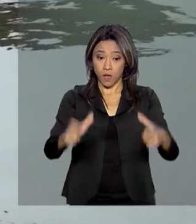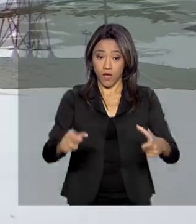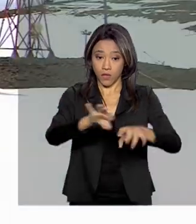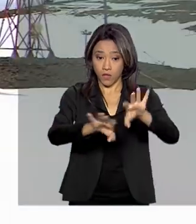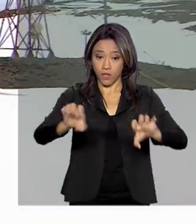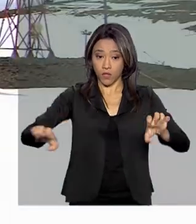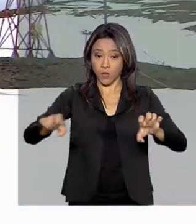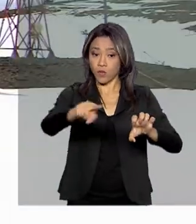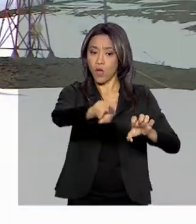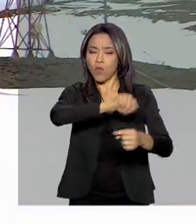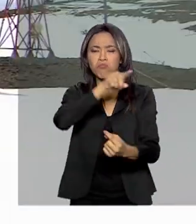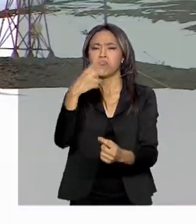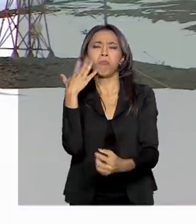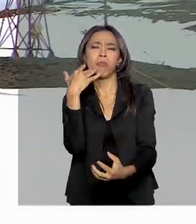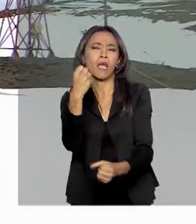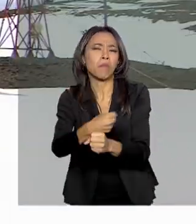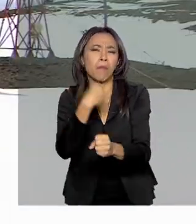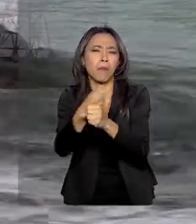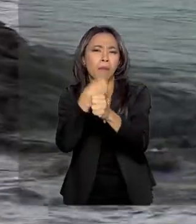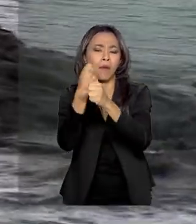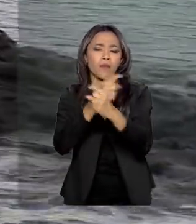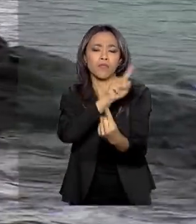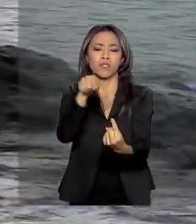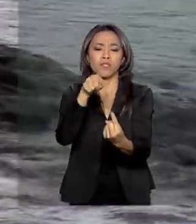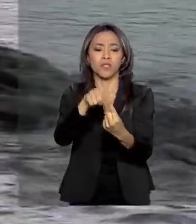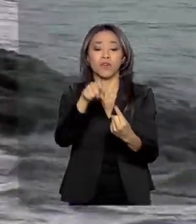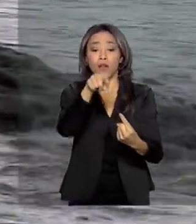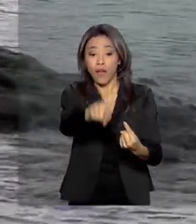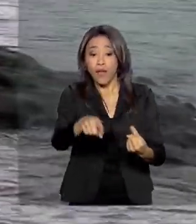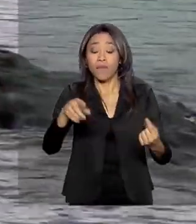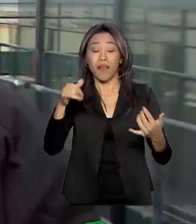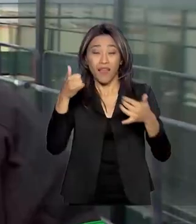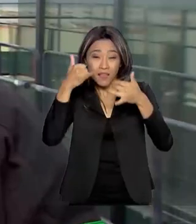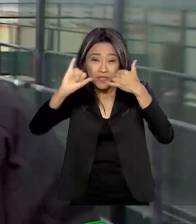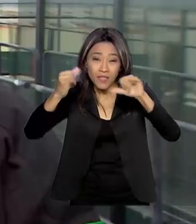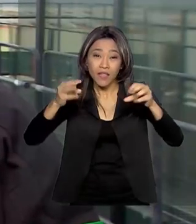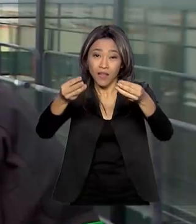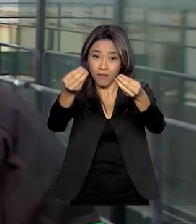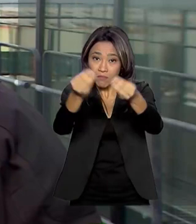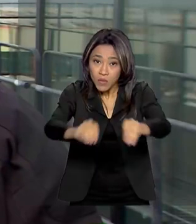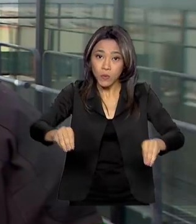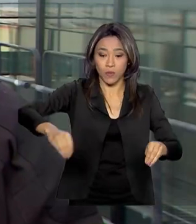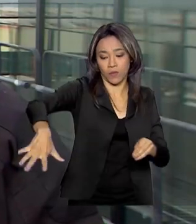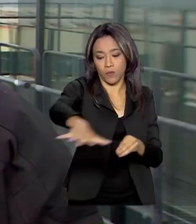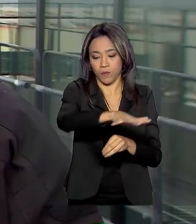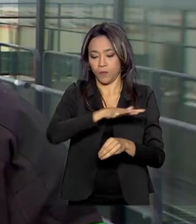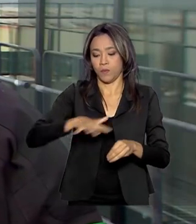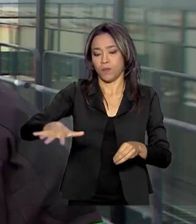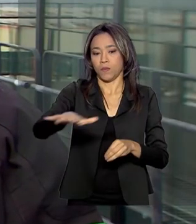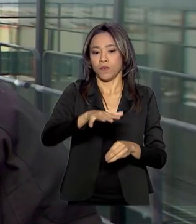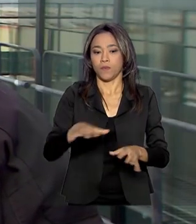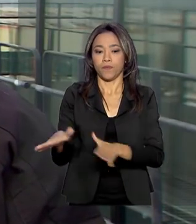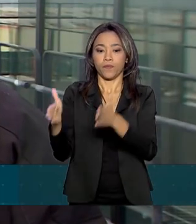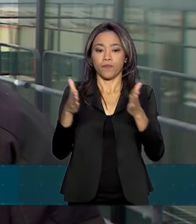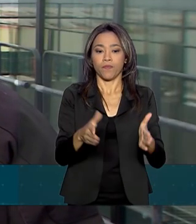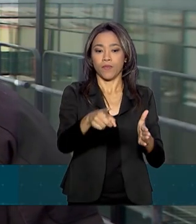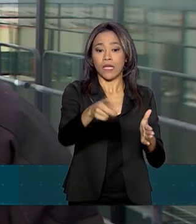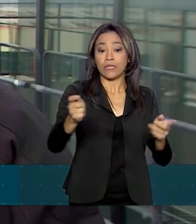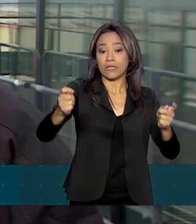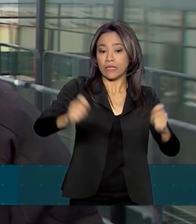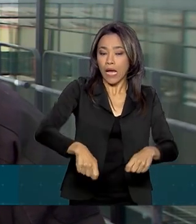construída com o objetivo de reduzir ao máximo a agressão ao meio ambiente. Nós estamos podendo dar uma lição de